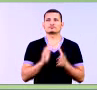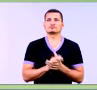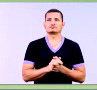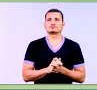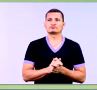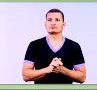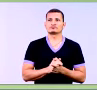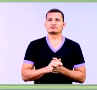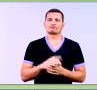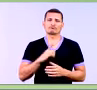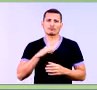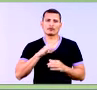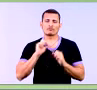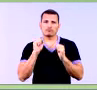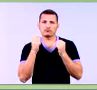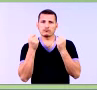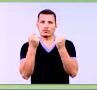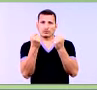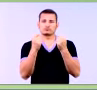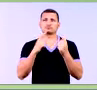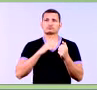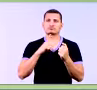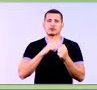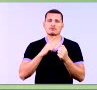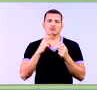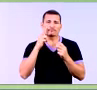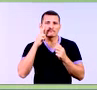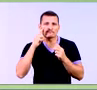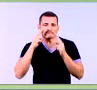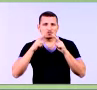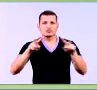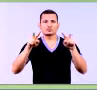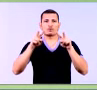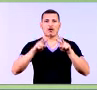trabalha fortemente na parte visual